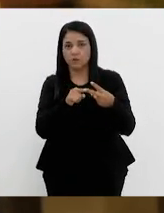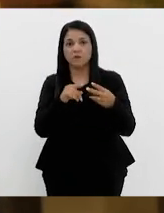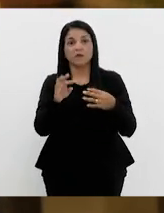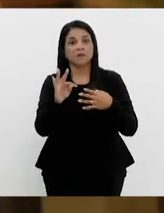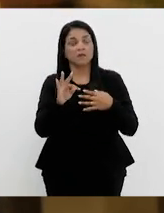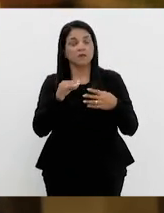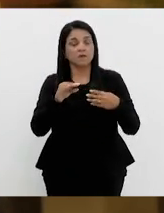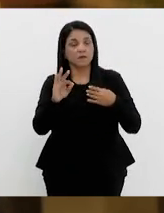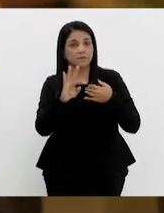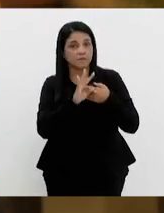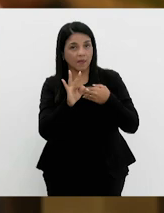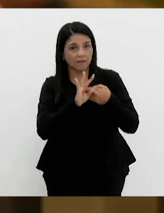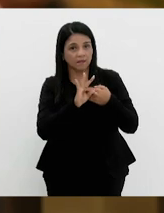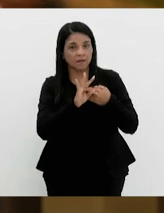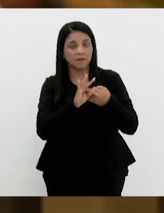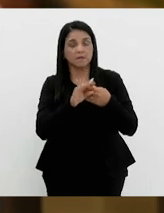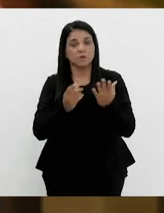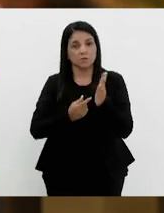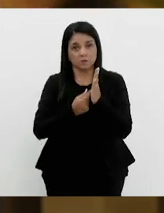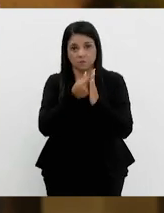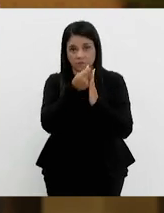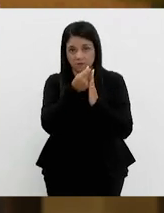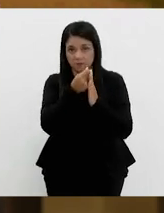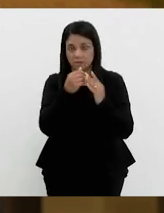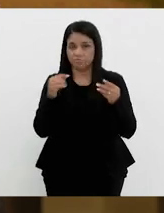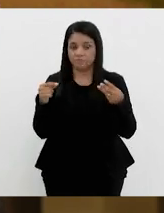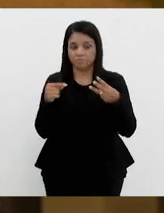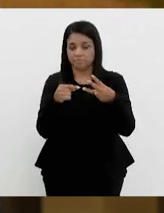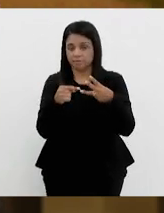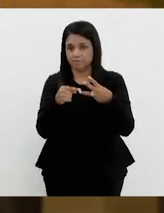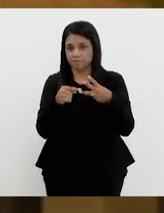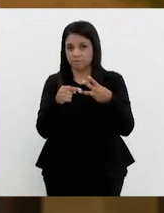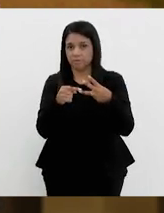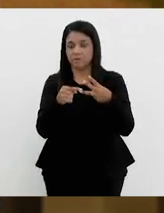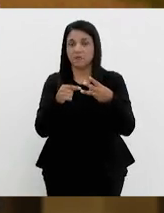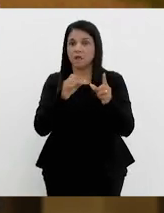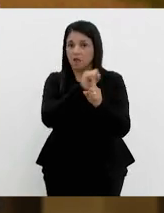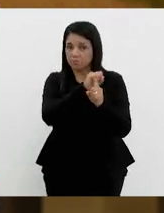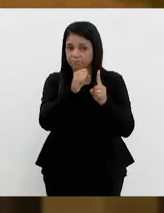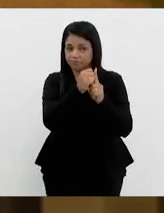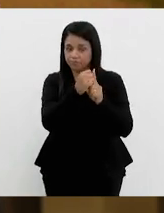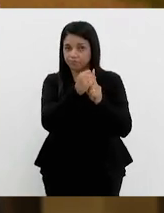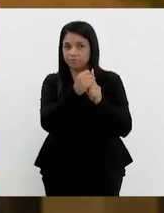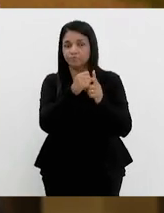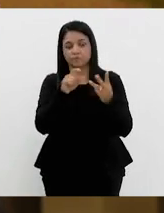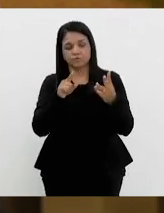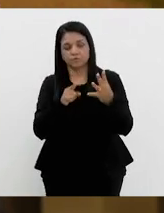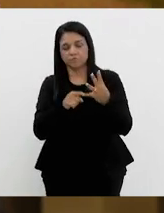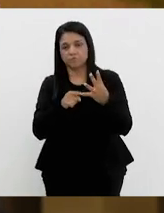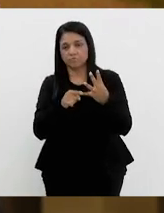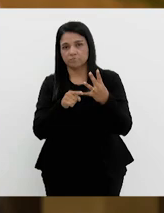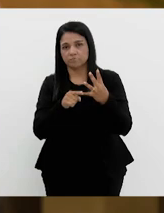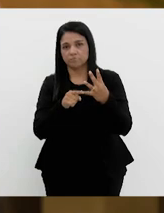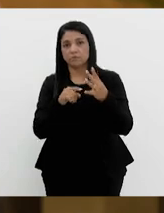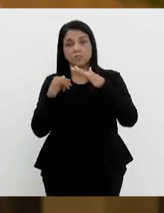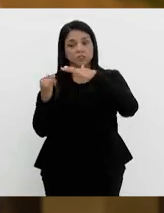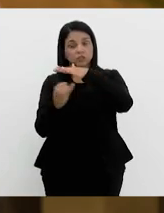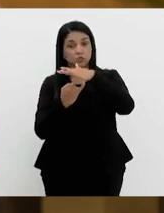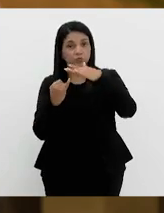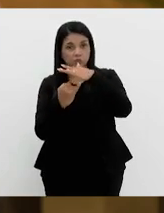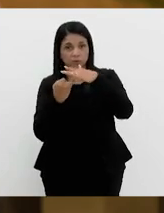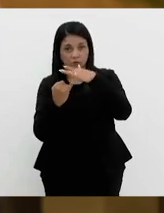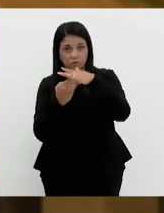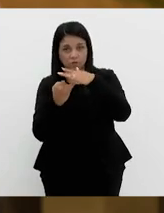e orçamentária terceiro abrangência social e quarto relevância institucional